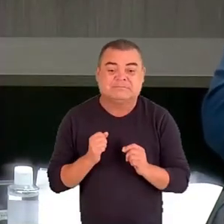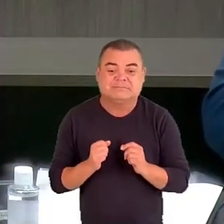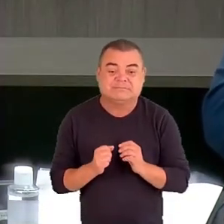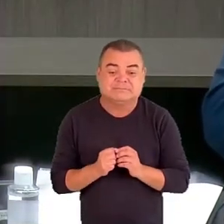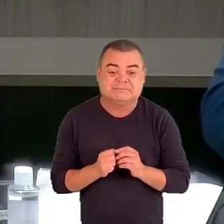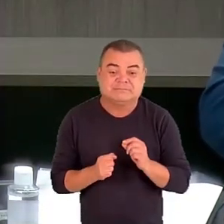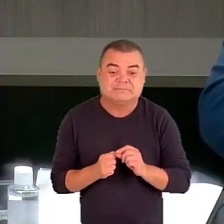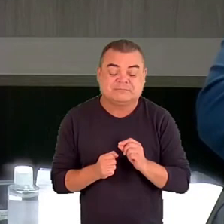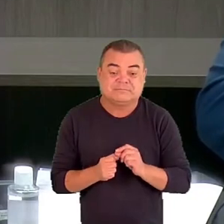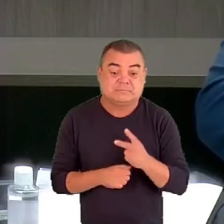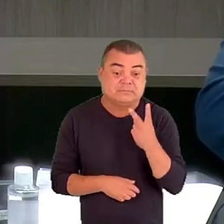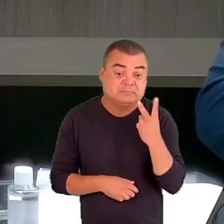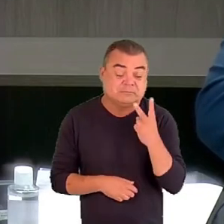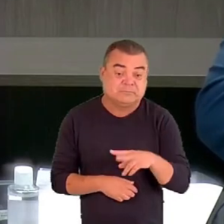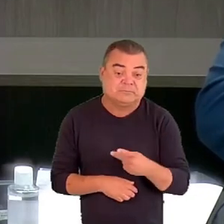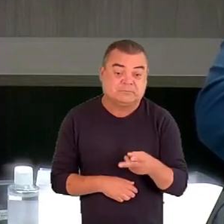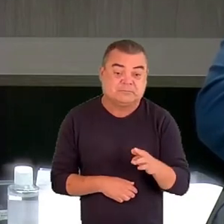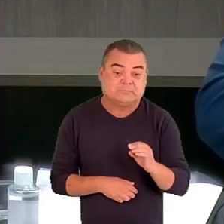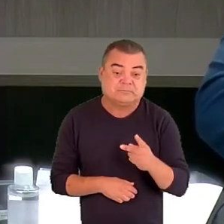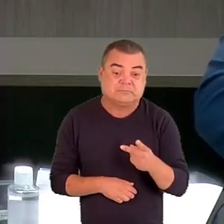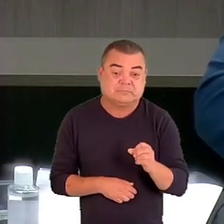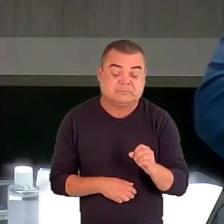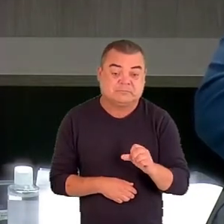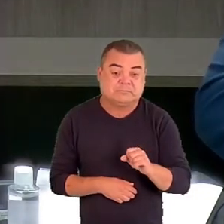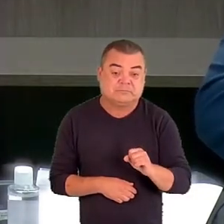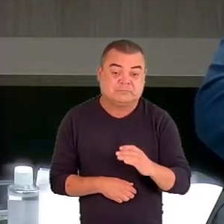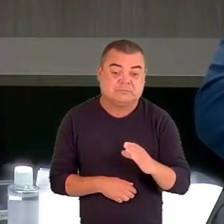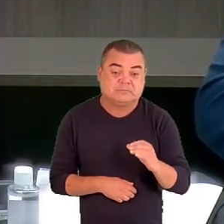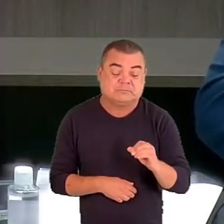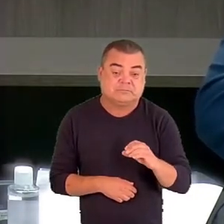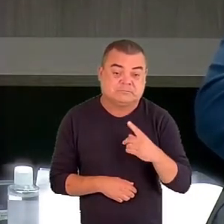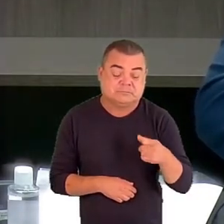fazer duas proposições. Uma primeira,